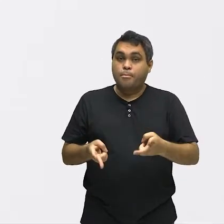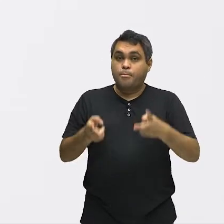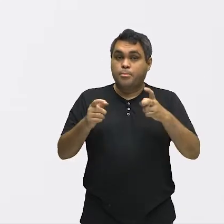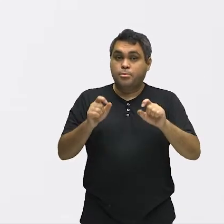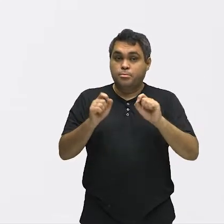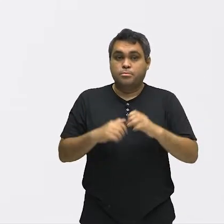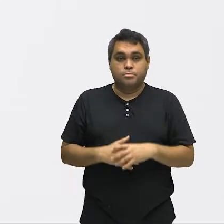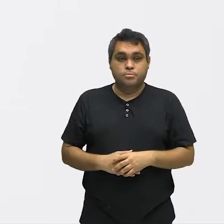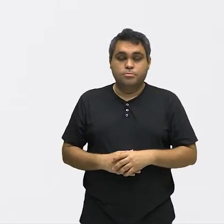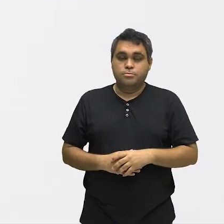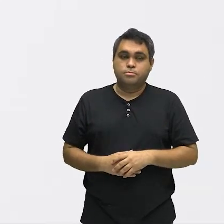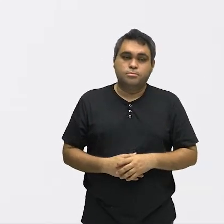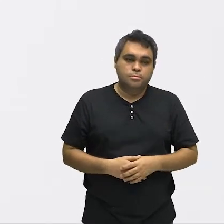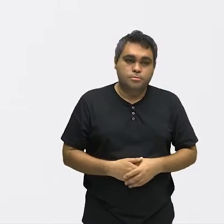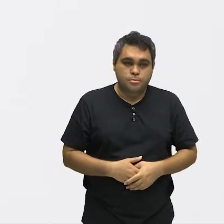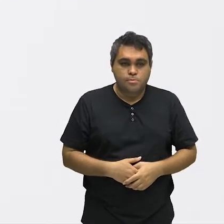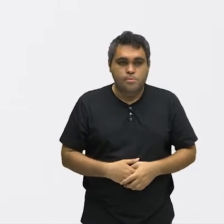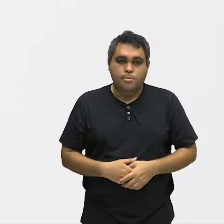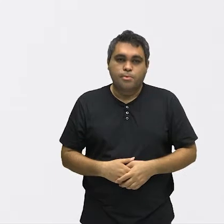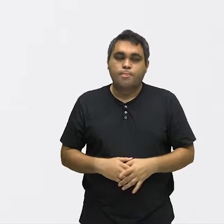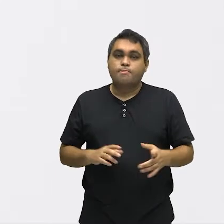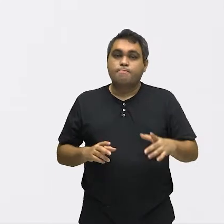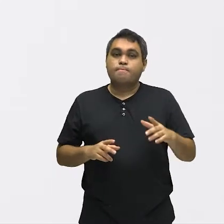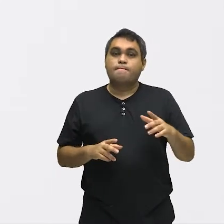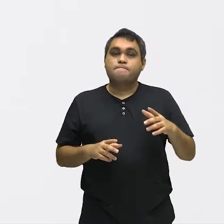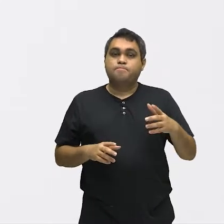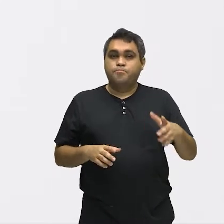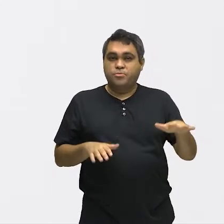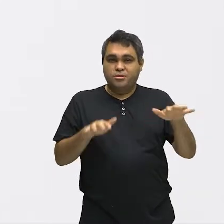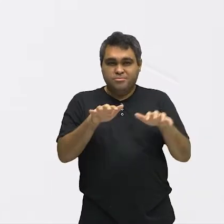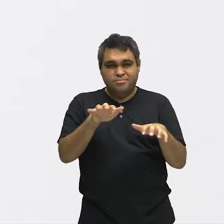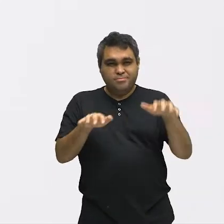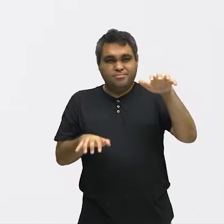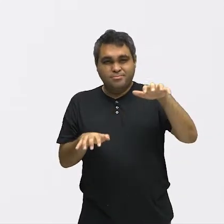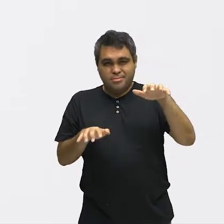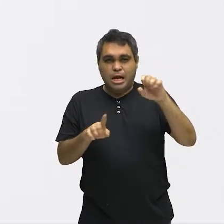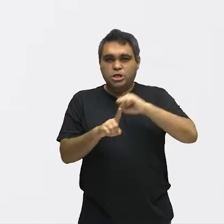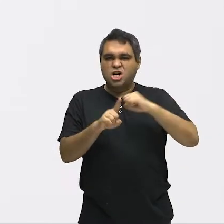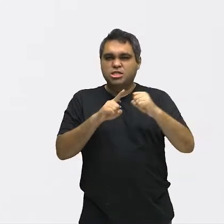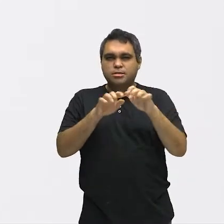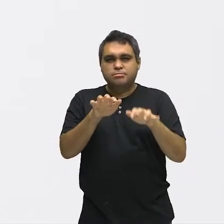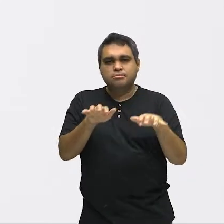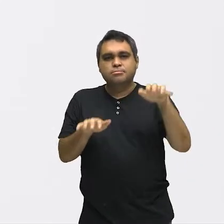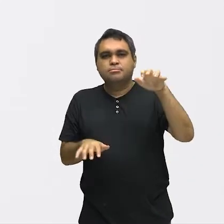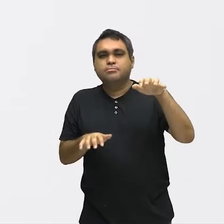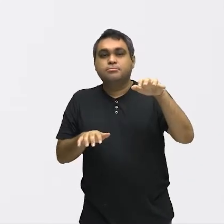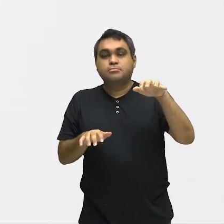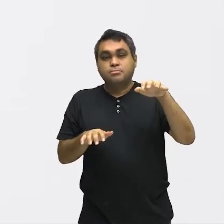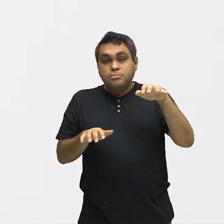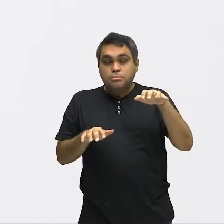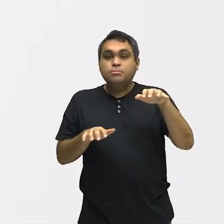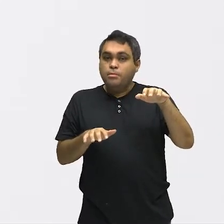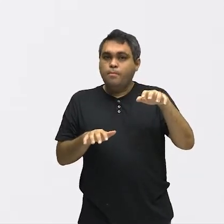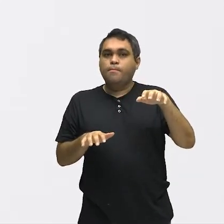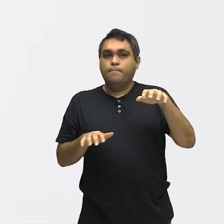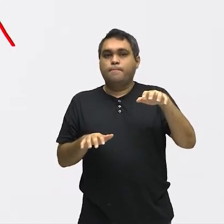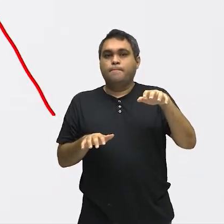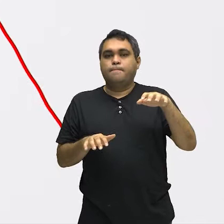A gente vai ver que essa família real aqui, essa estrutura aqui, gente, ela também, né,